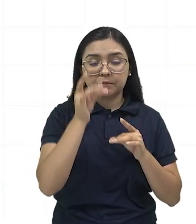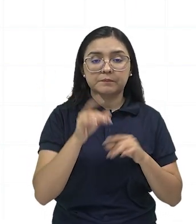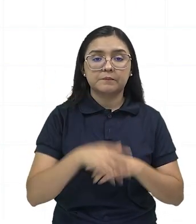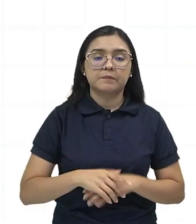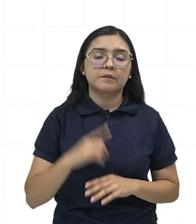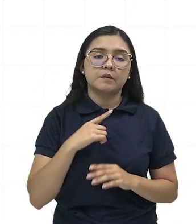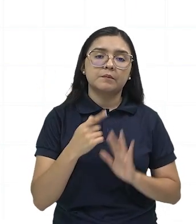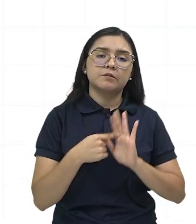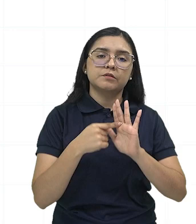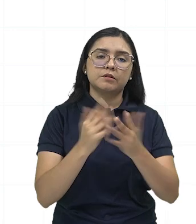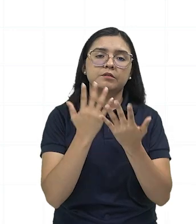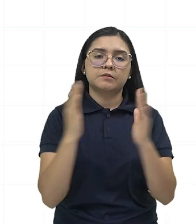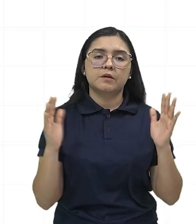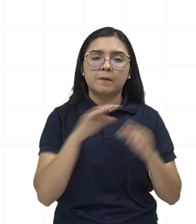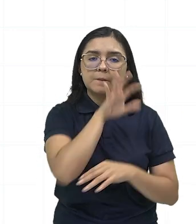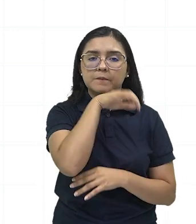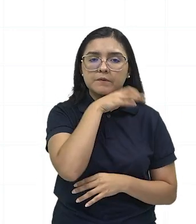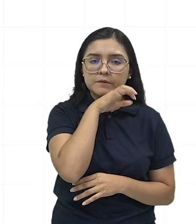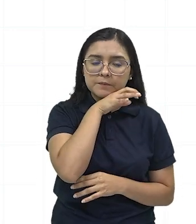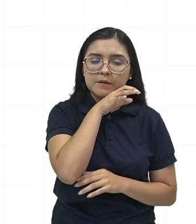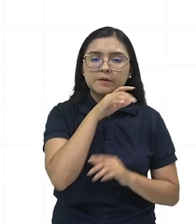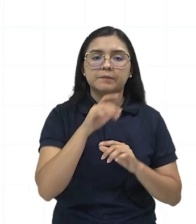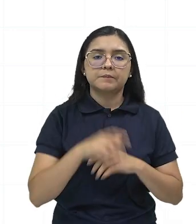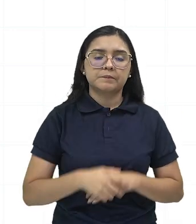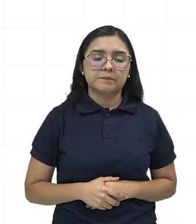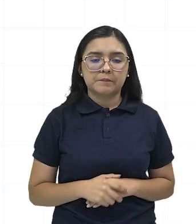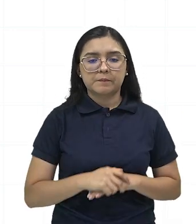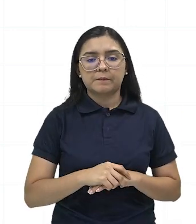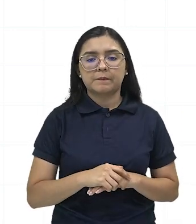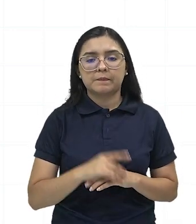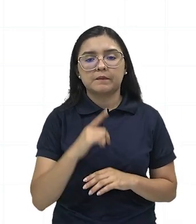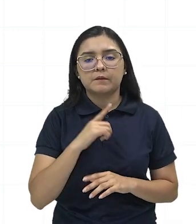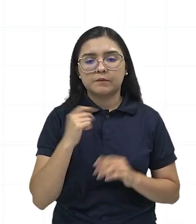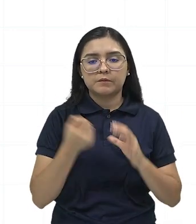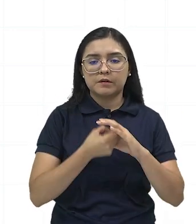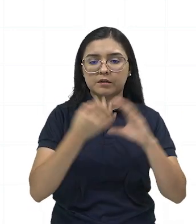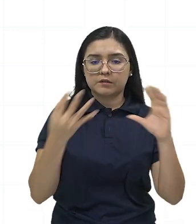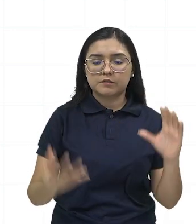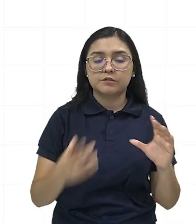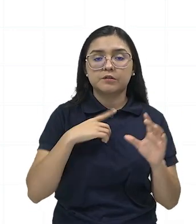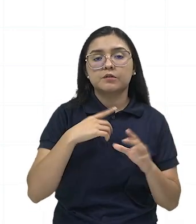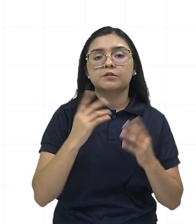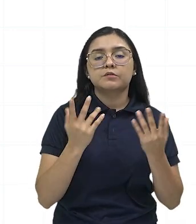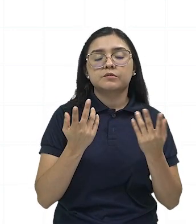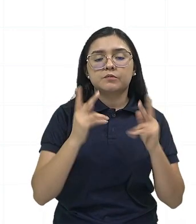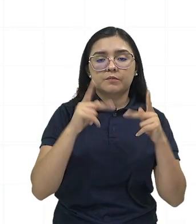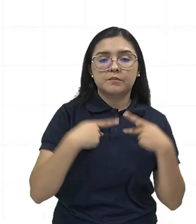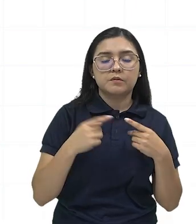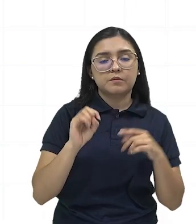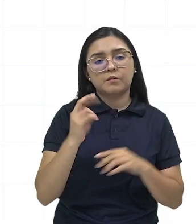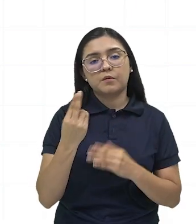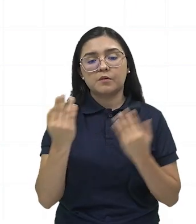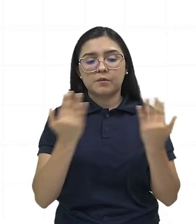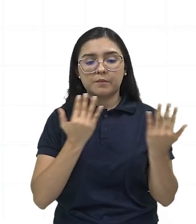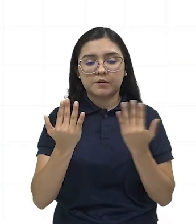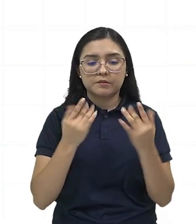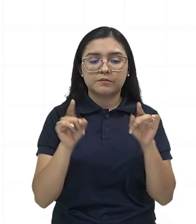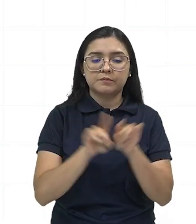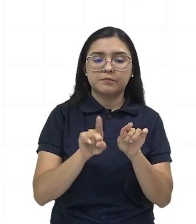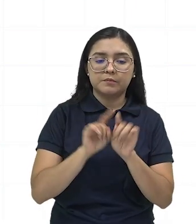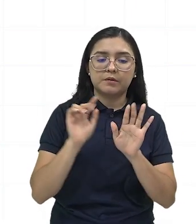a natureza, os animais para se transformarem com características humanas, ou a comparação, as